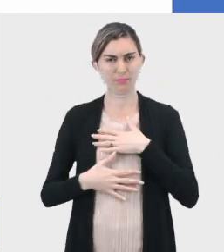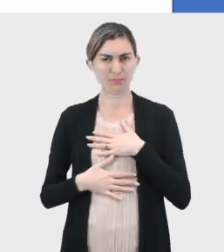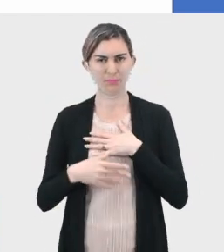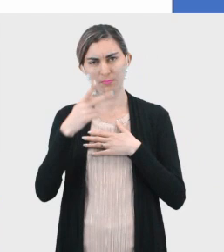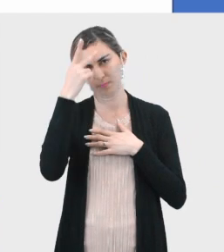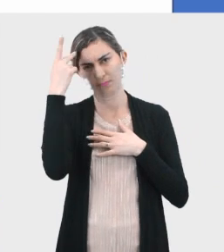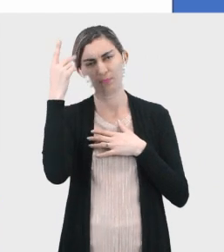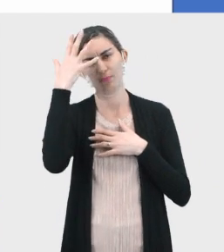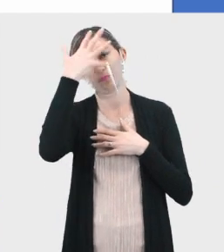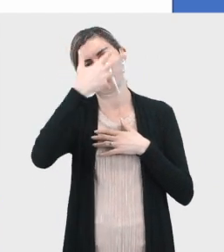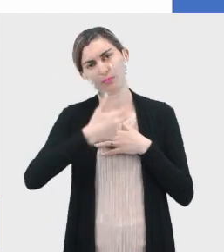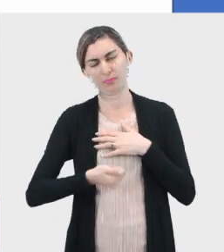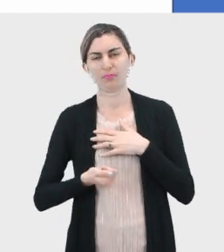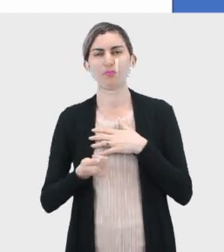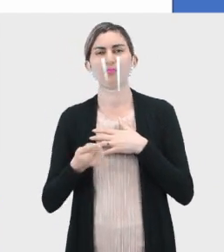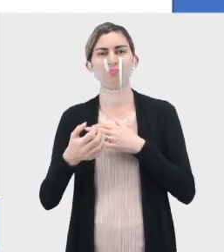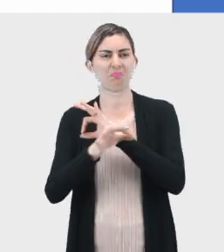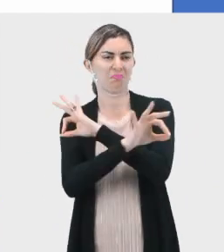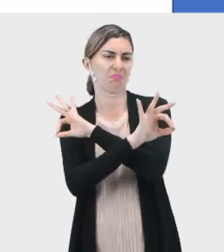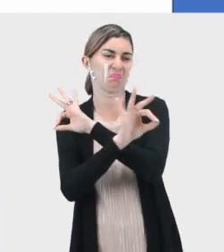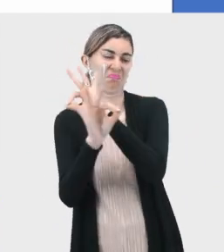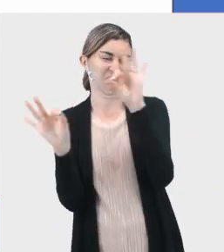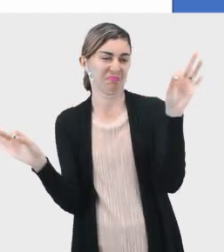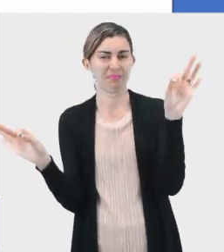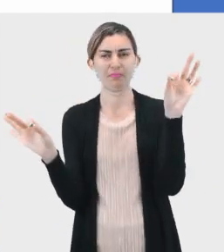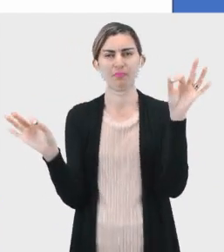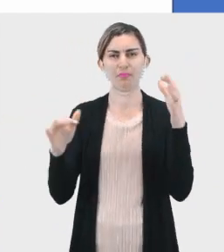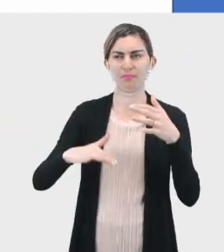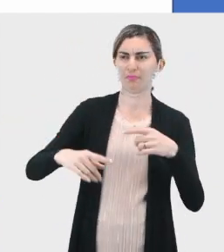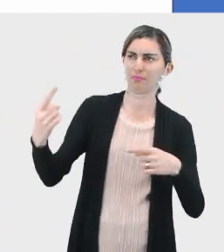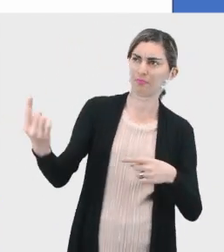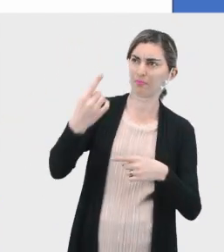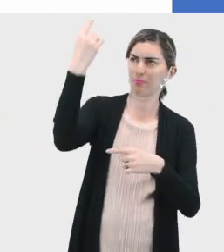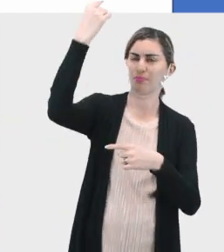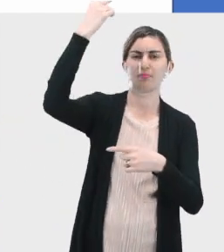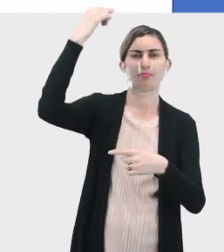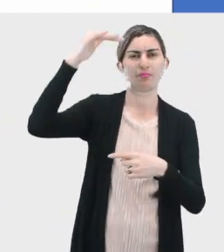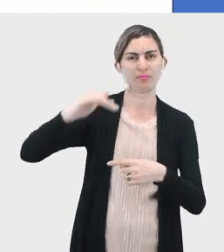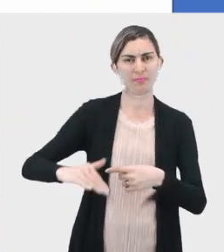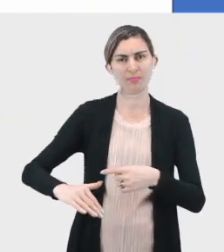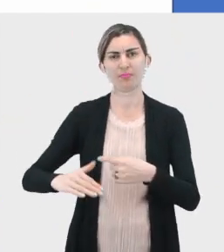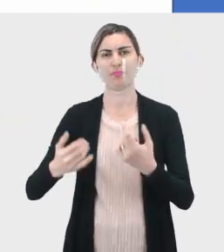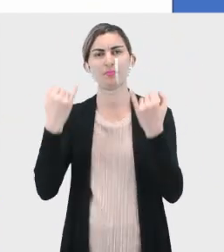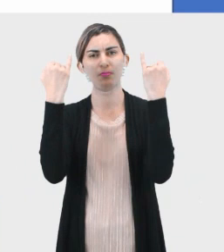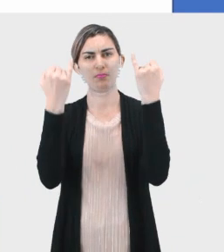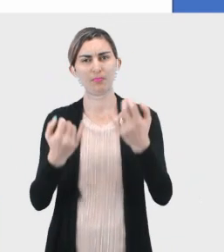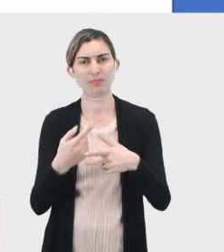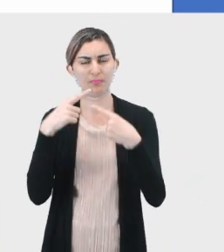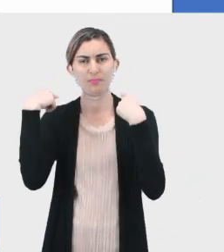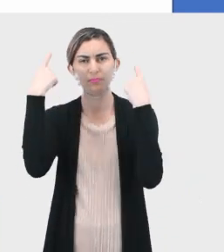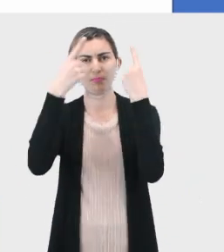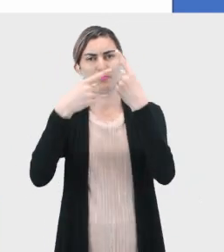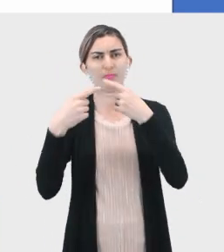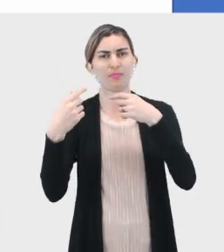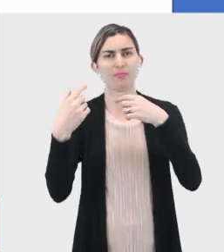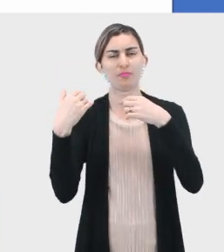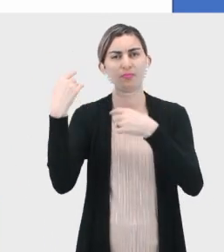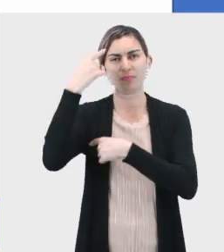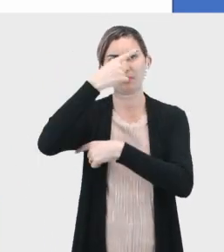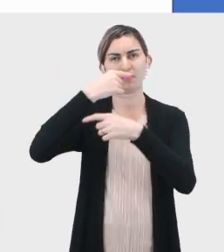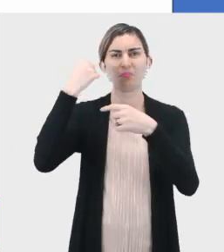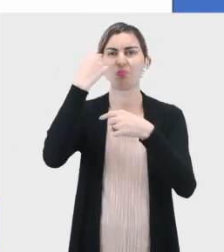que é bonita, que é maravilhosa, tamanhos, segredos, lábios. A gente monta